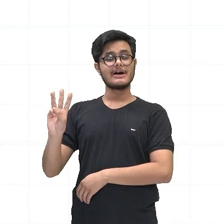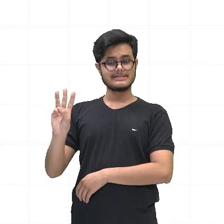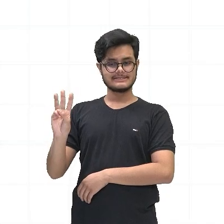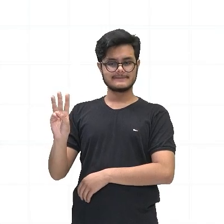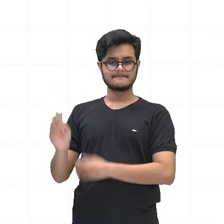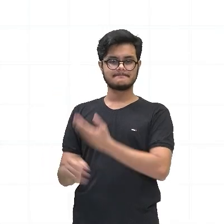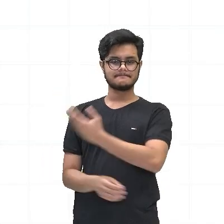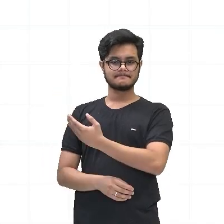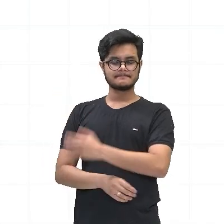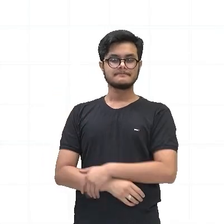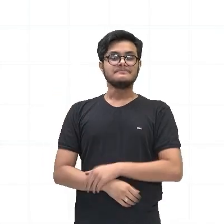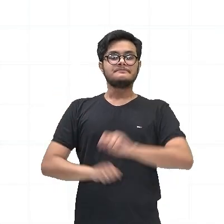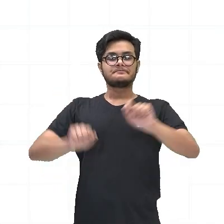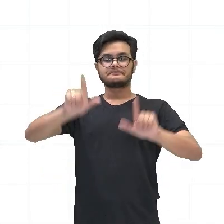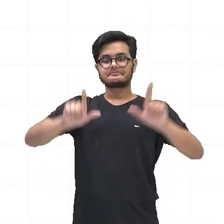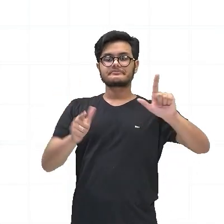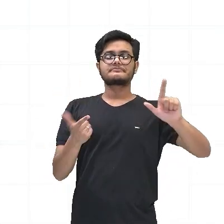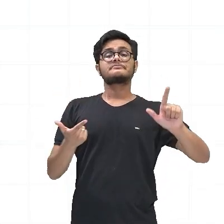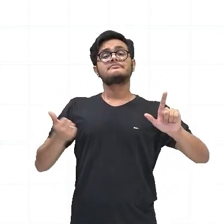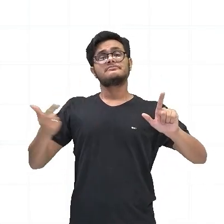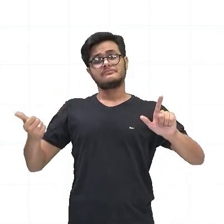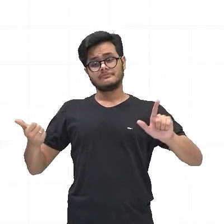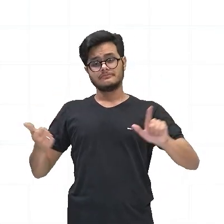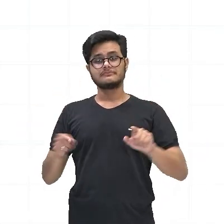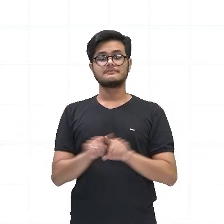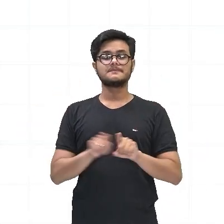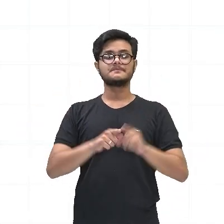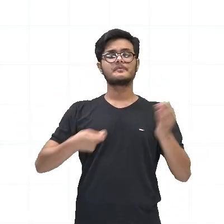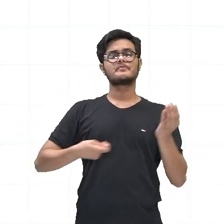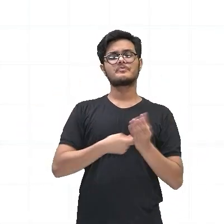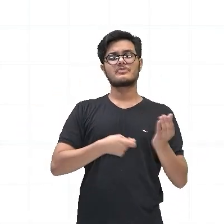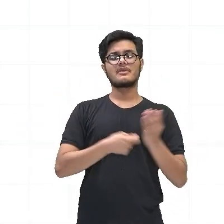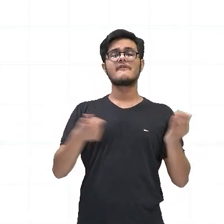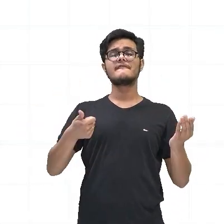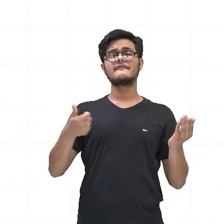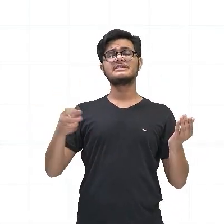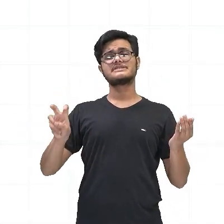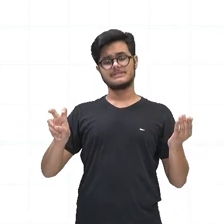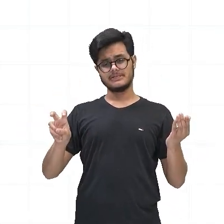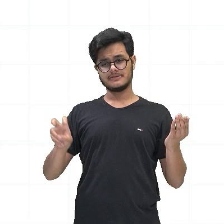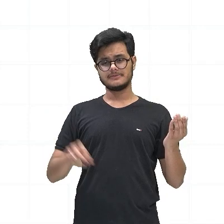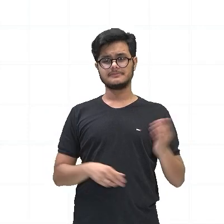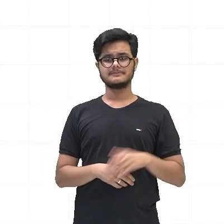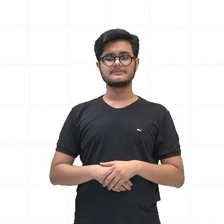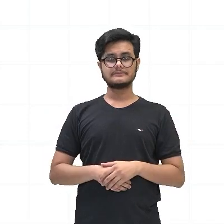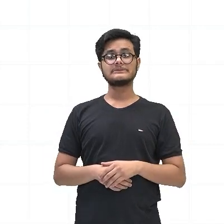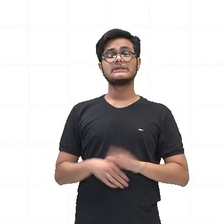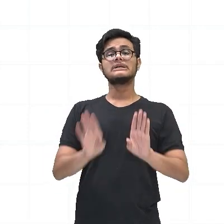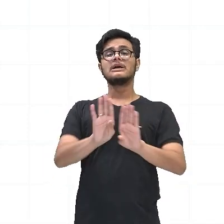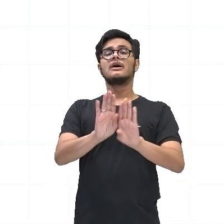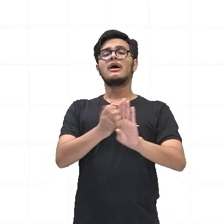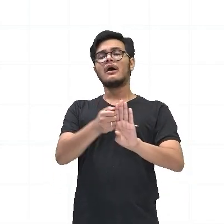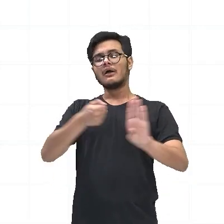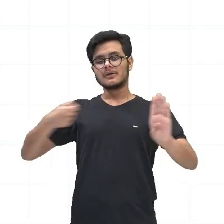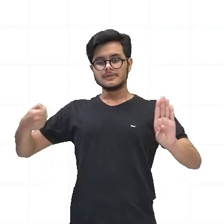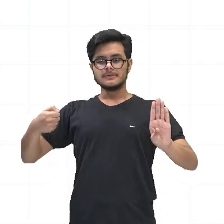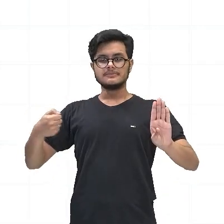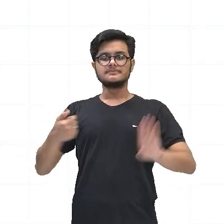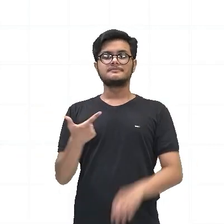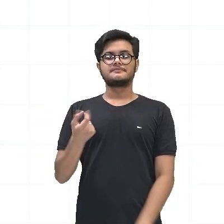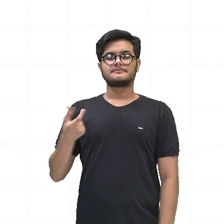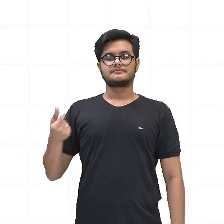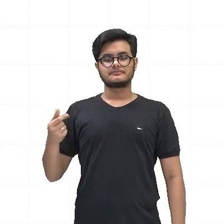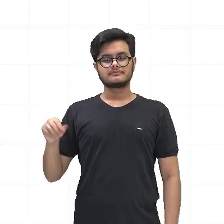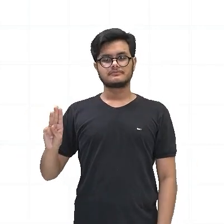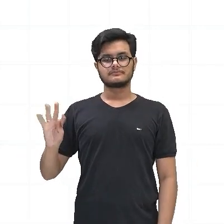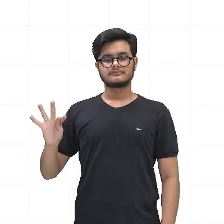watts, televisores 120, carregadores de celulares 25 e geladeiras 220